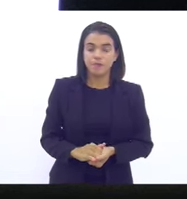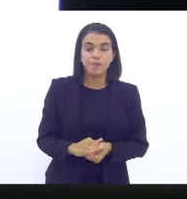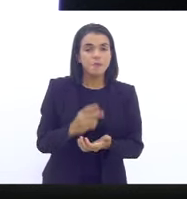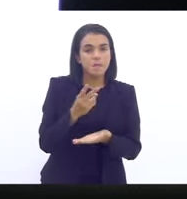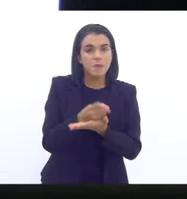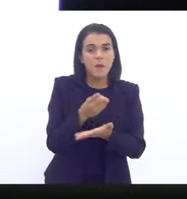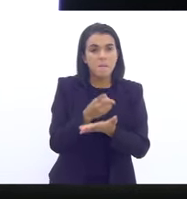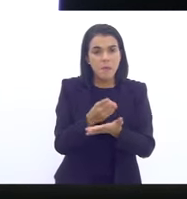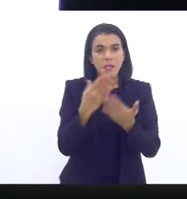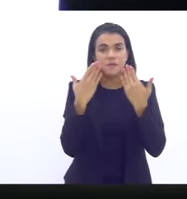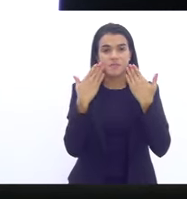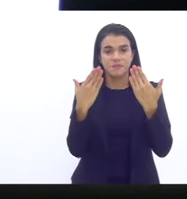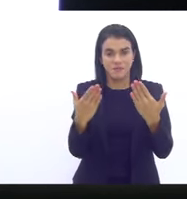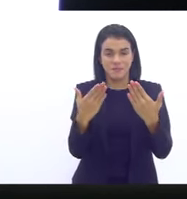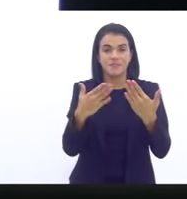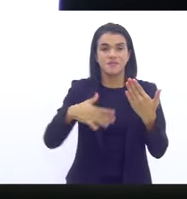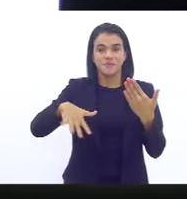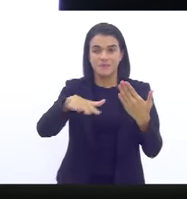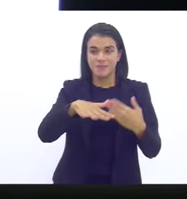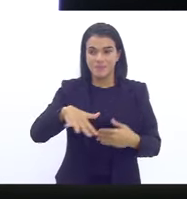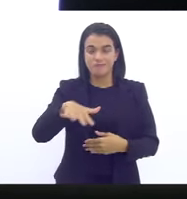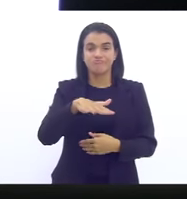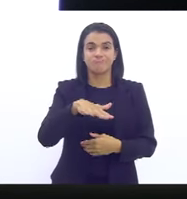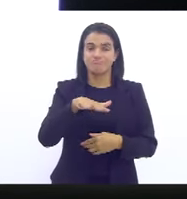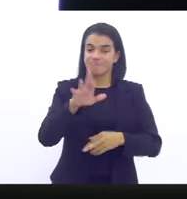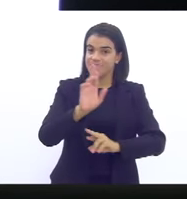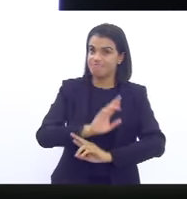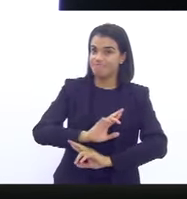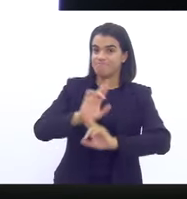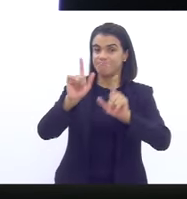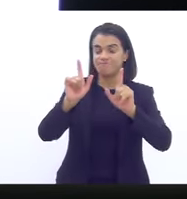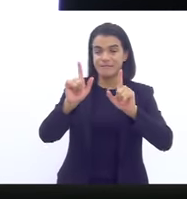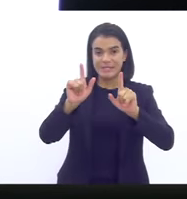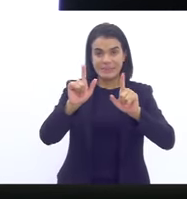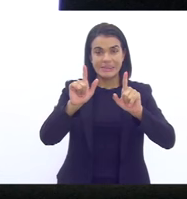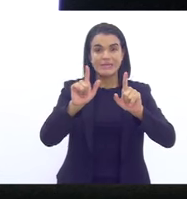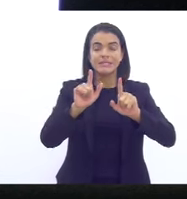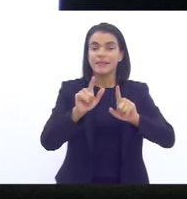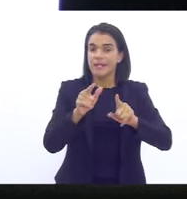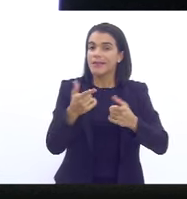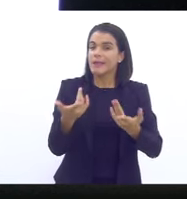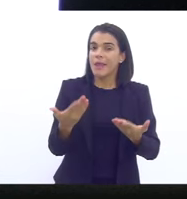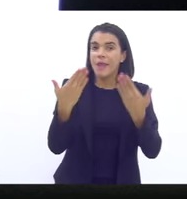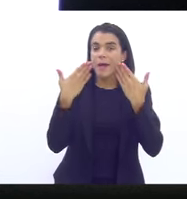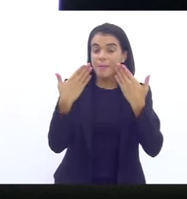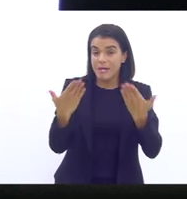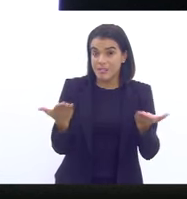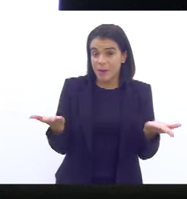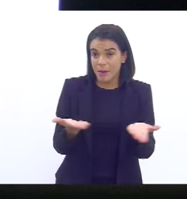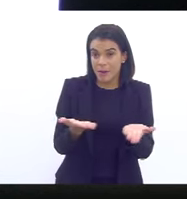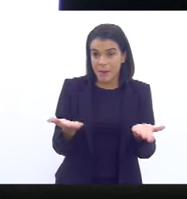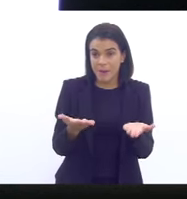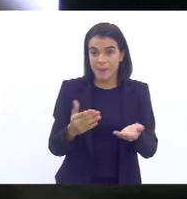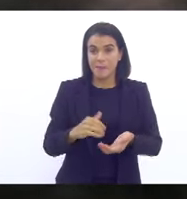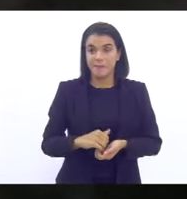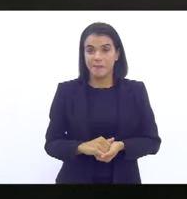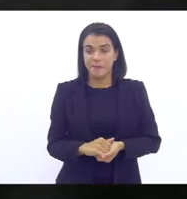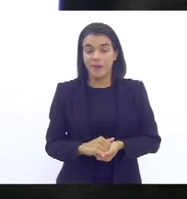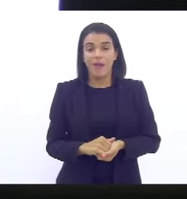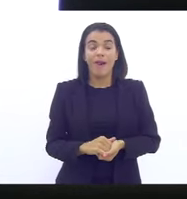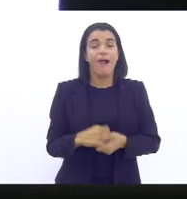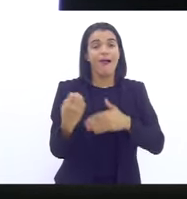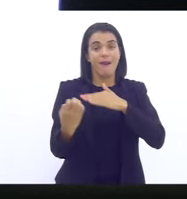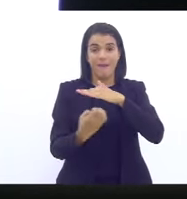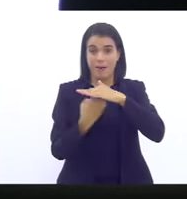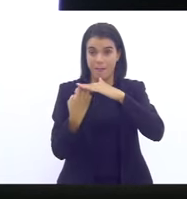Mesmo diante de um cenário adverso, que apresento aqui, né? A